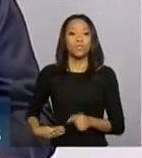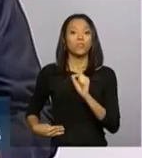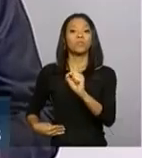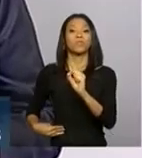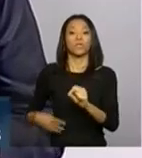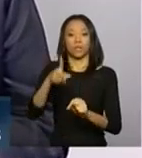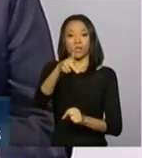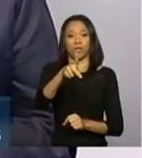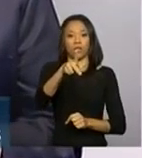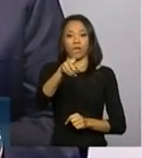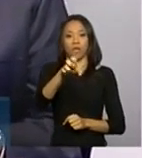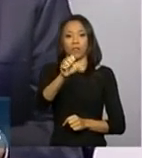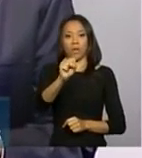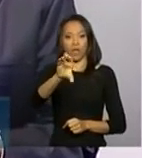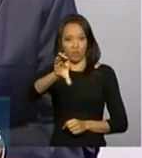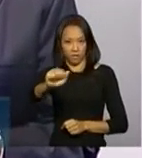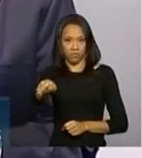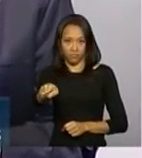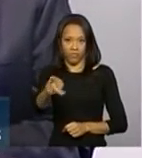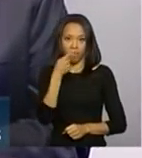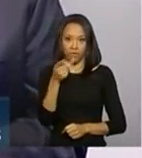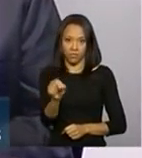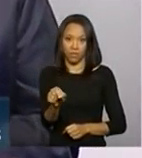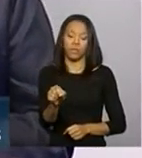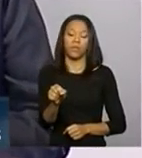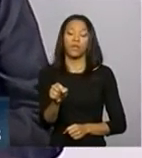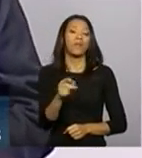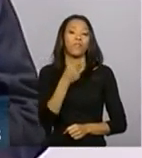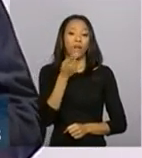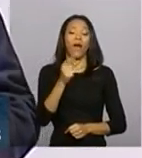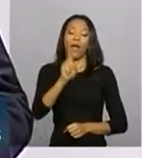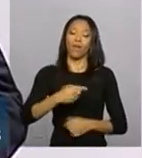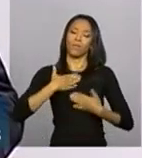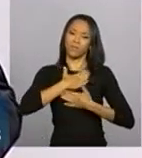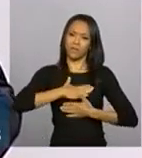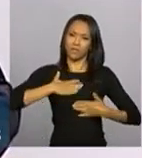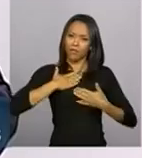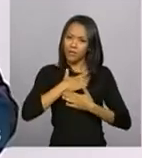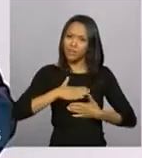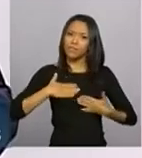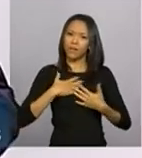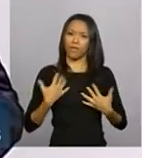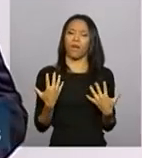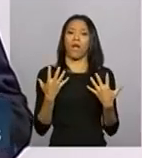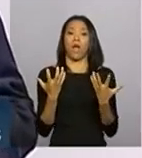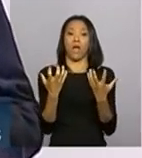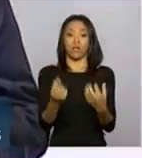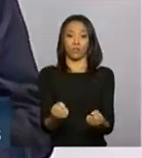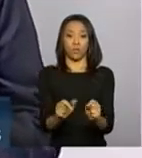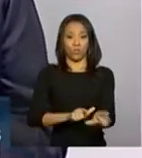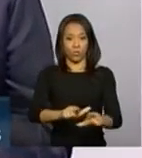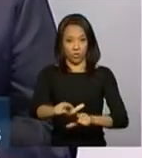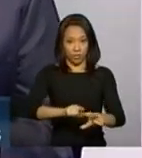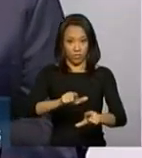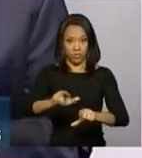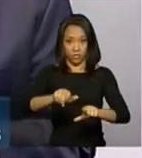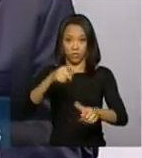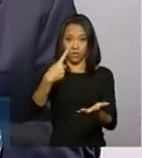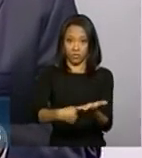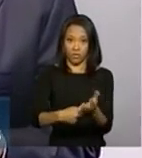citei. Enfim, eu quero dizer que é uma satisfação muito grande est assumindo esse cargo. Quero